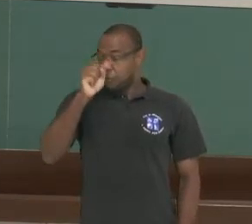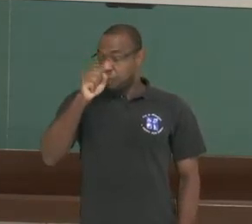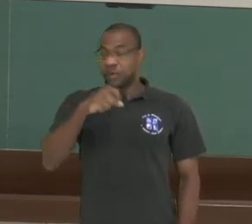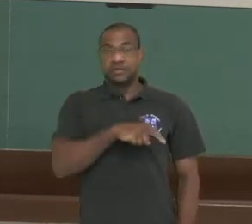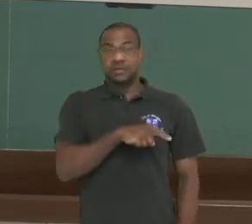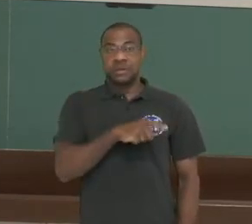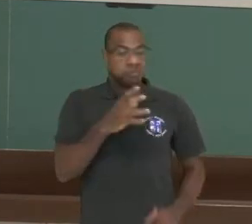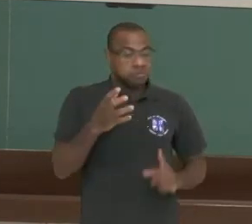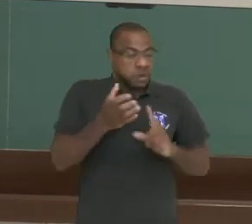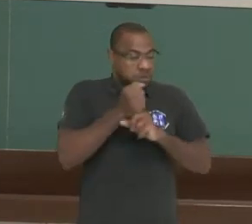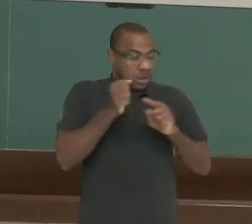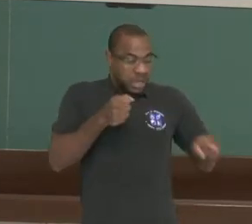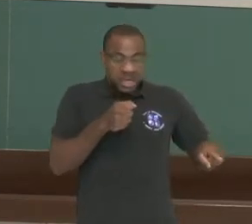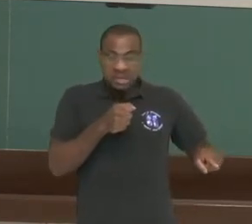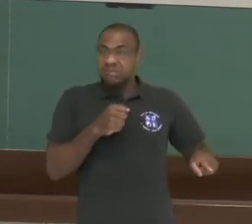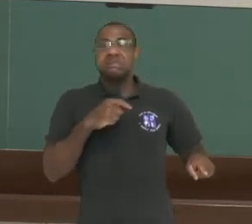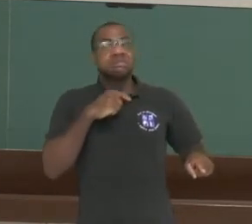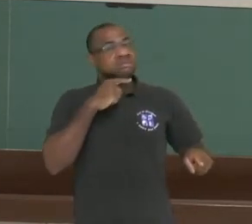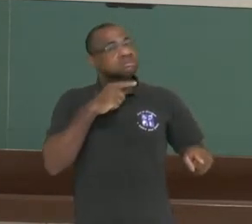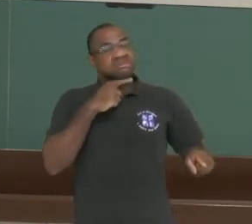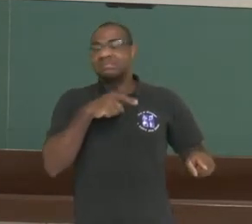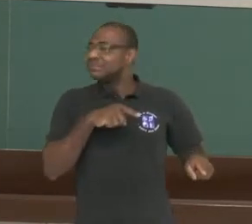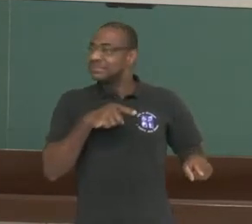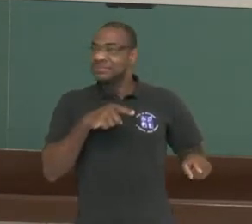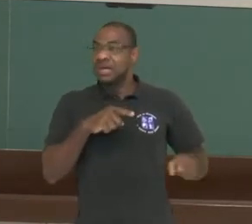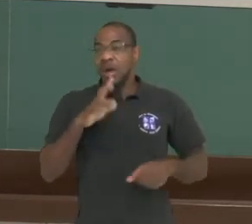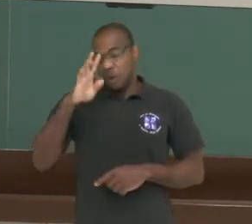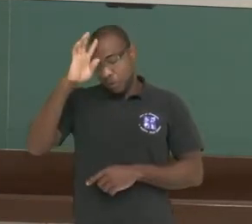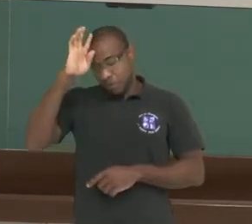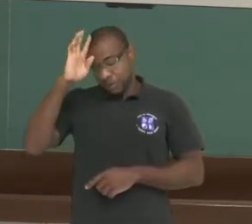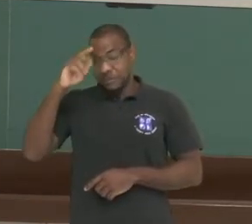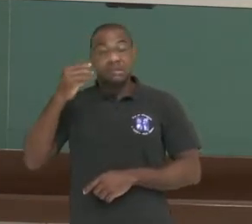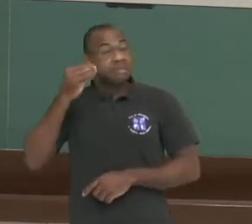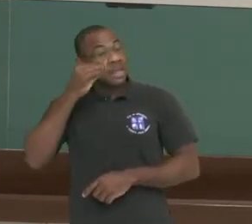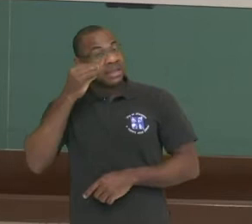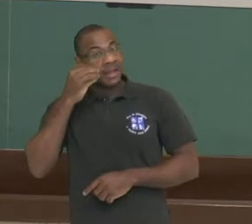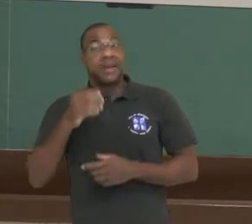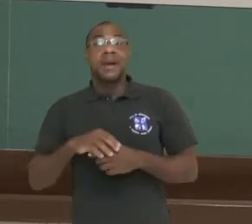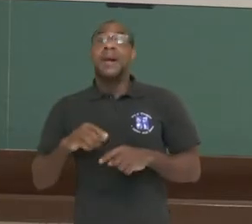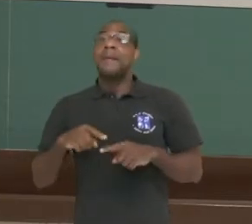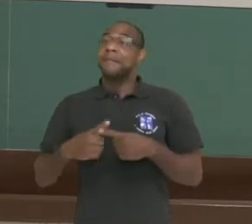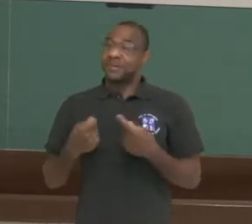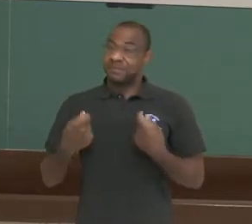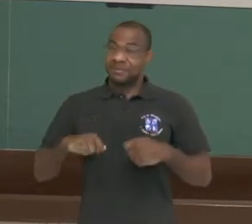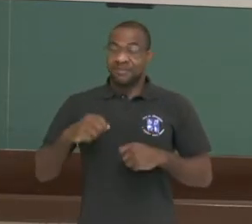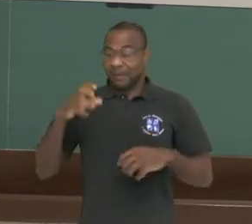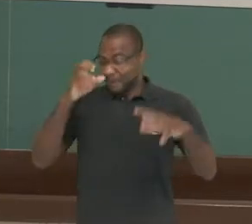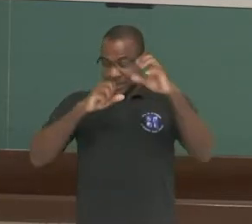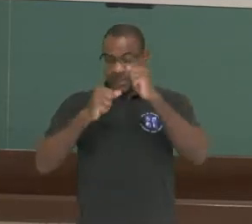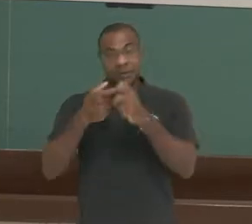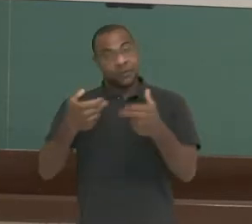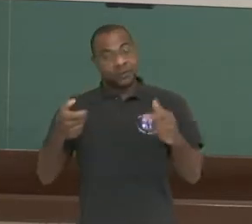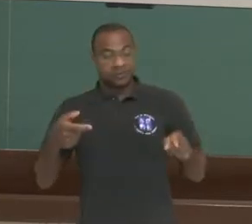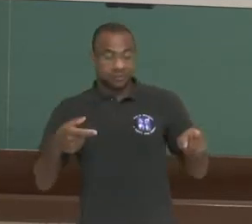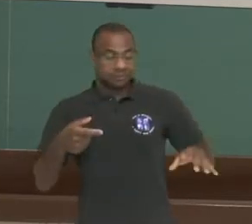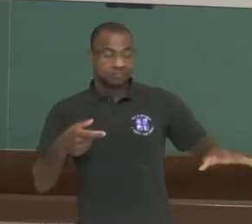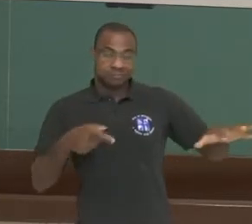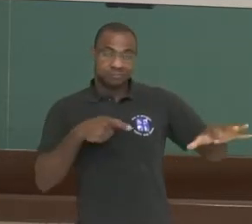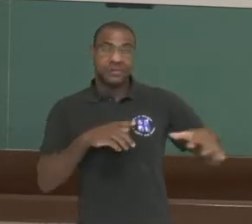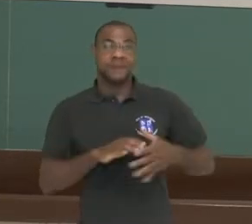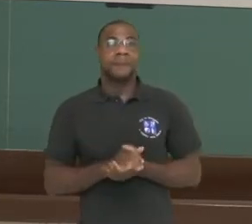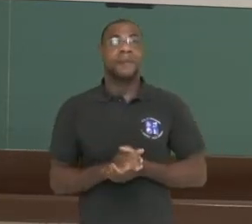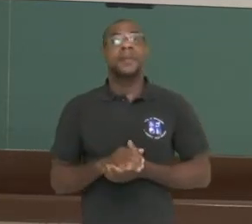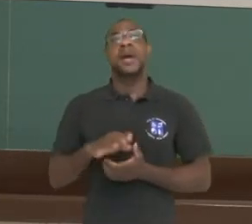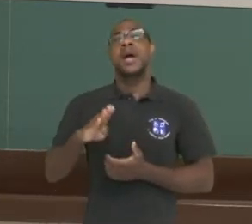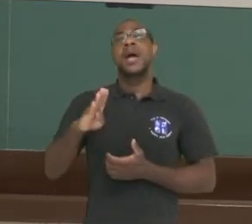serem dominados. Os romanos até tentaram, mas tiveram que aprender a conviver com esse vizinho aí que deu trabalho para eles. Bárbaros, porque